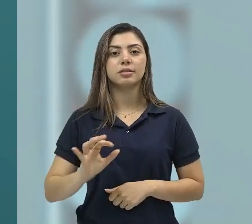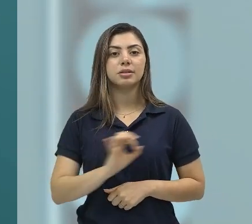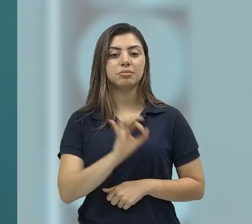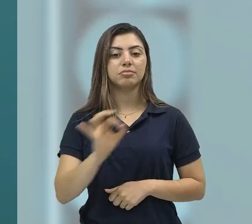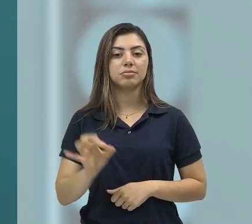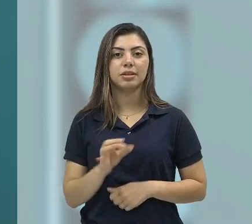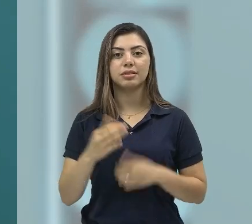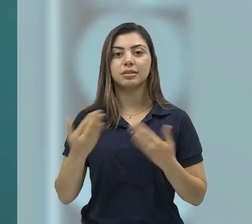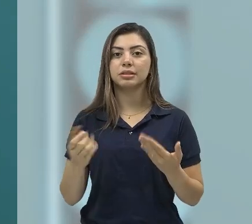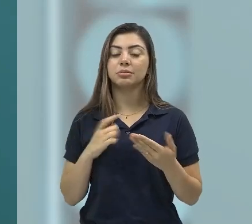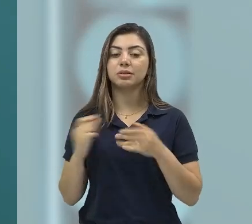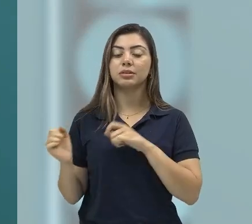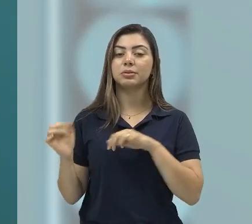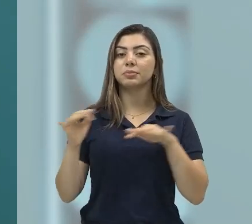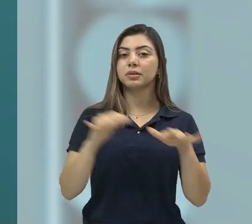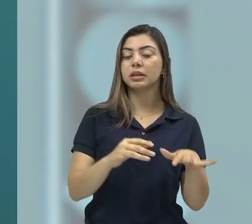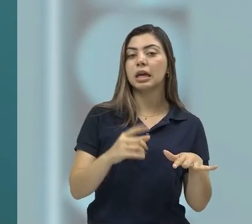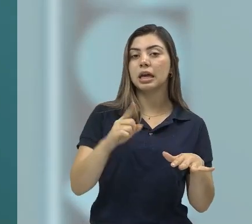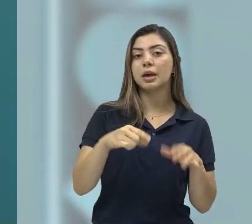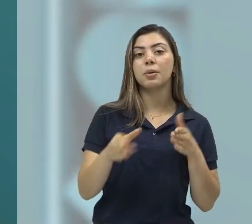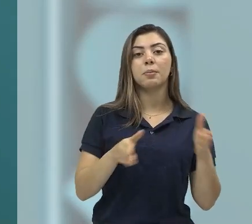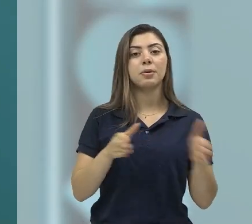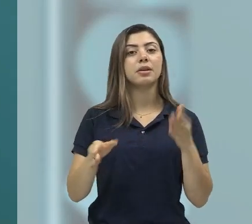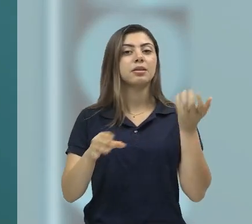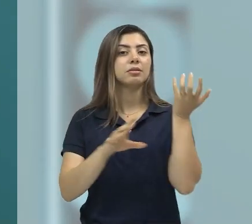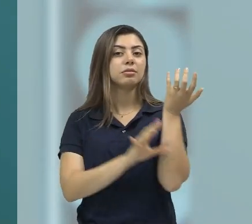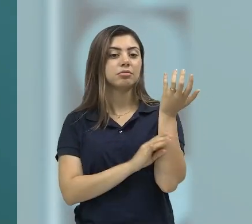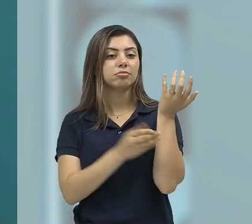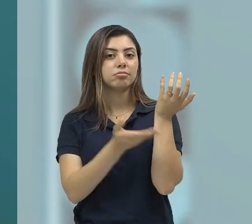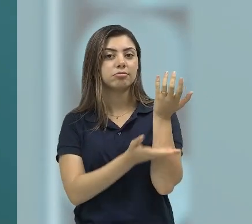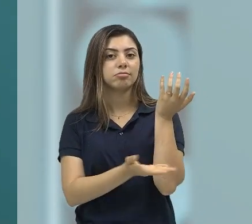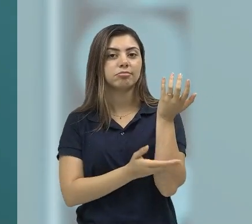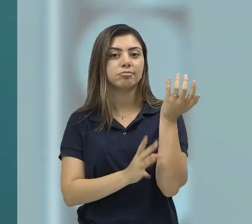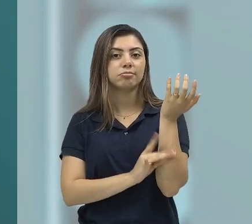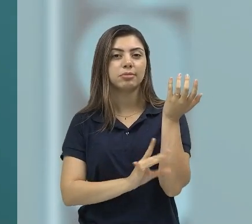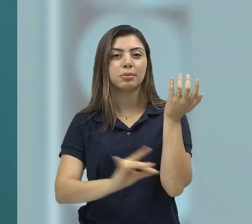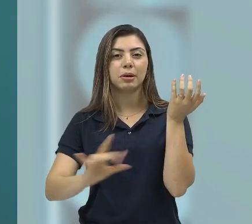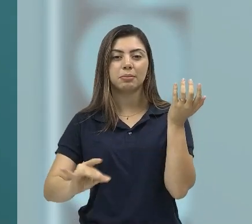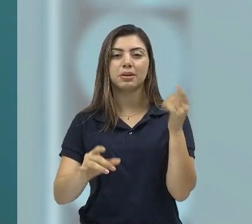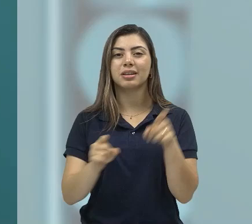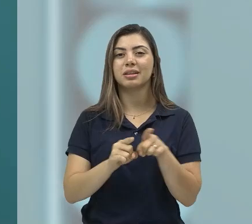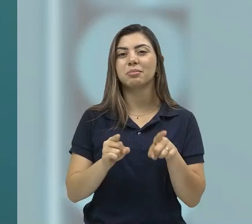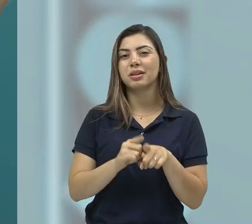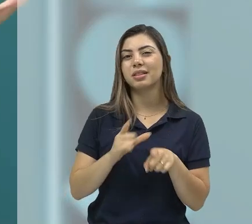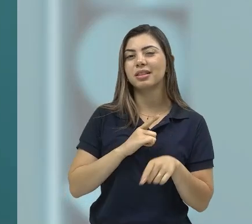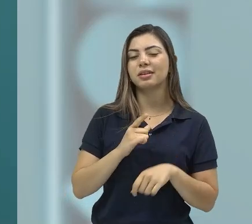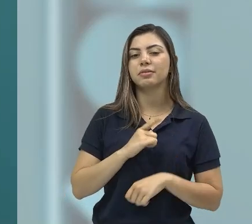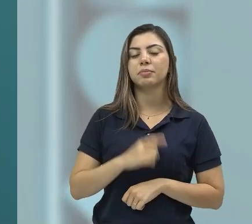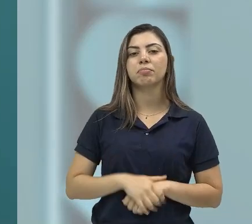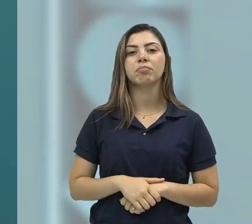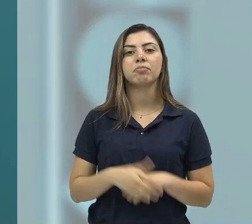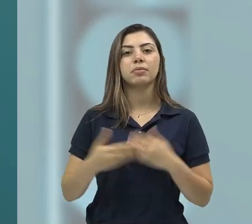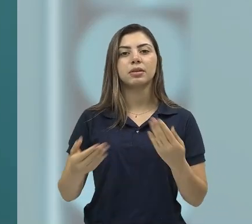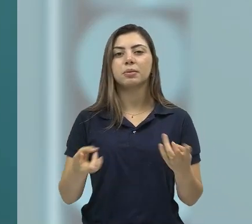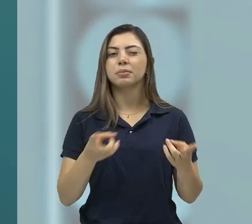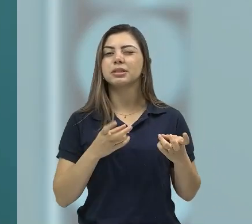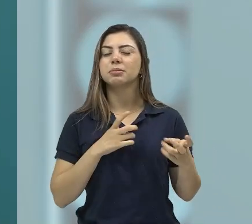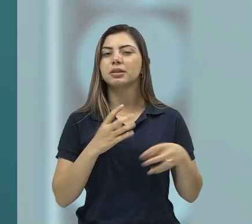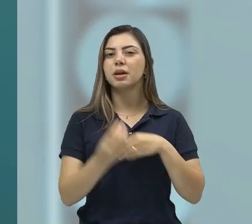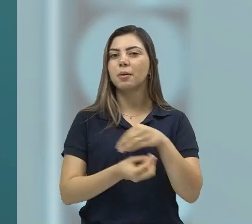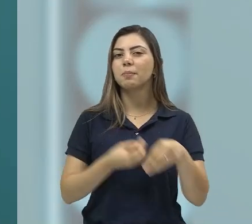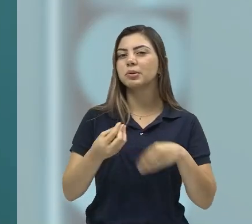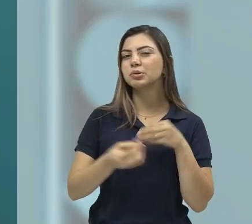vieram devido ao ciclo da borracha e vieram também devido à questão da Zona Franca de Manaus. Então, a gente vai perceber essa mistura